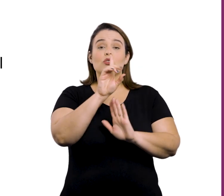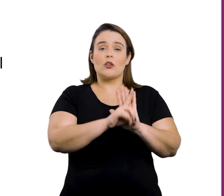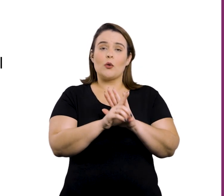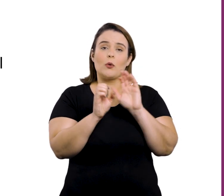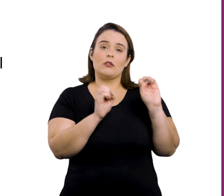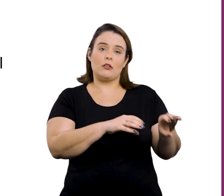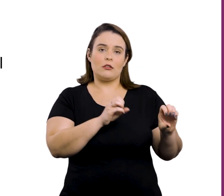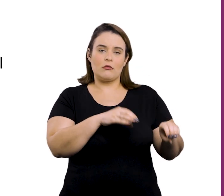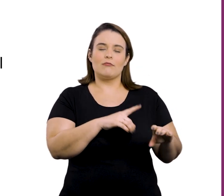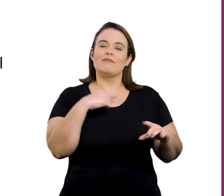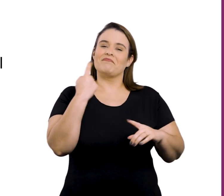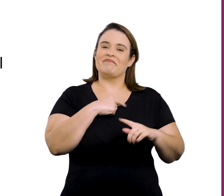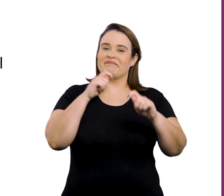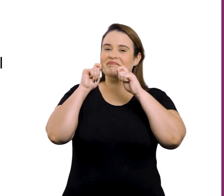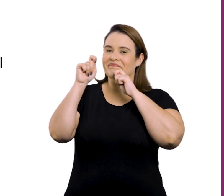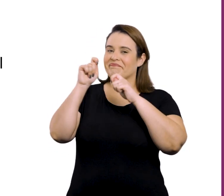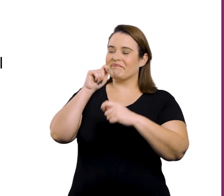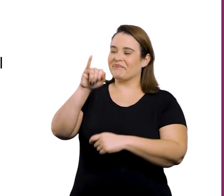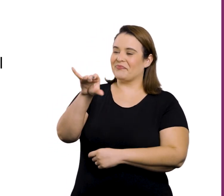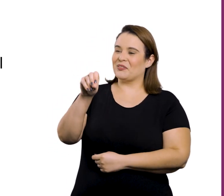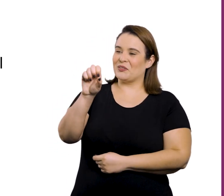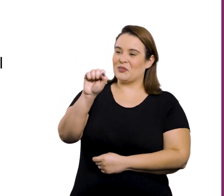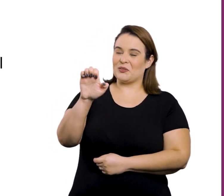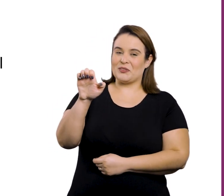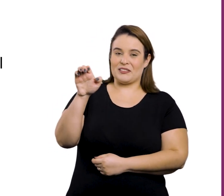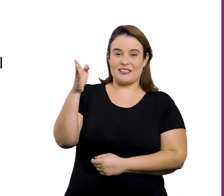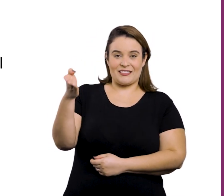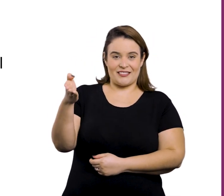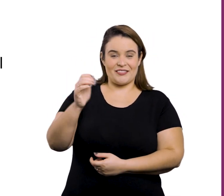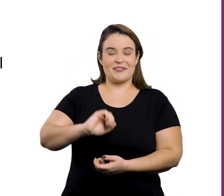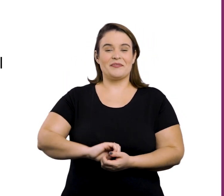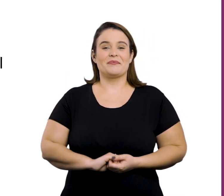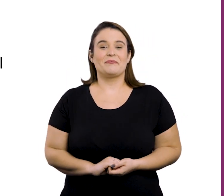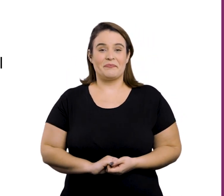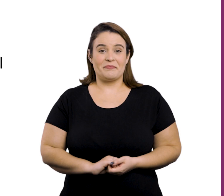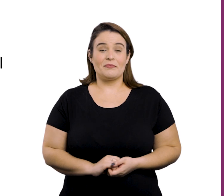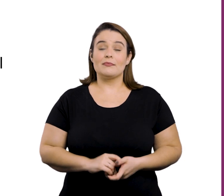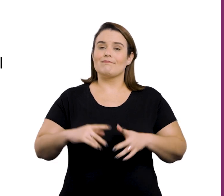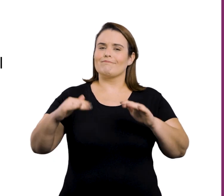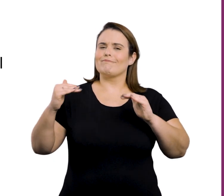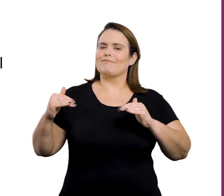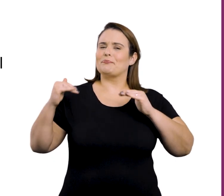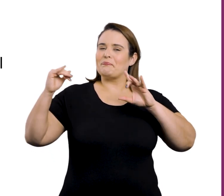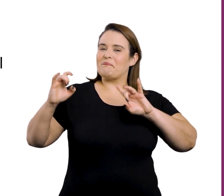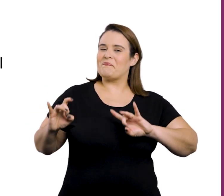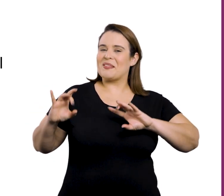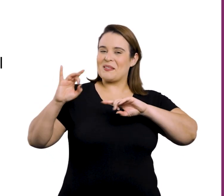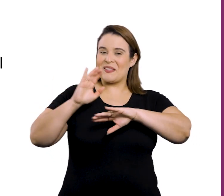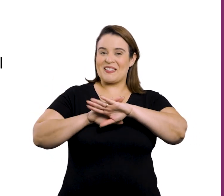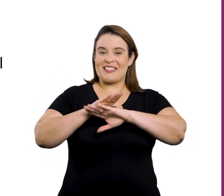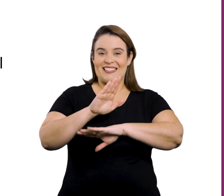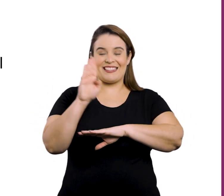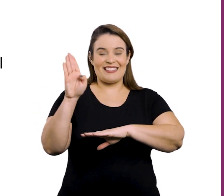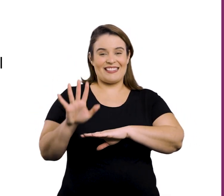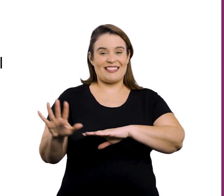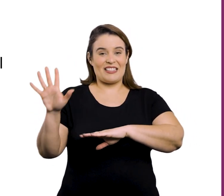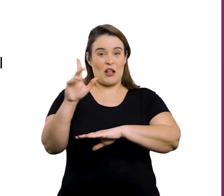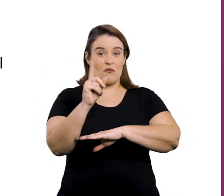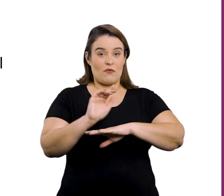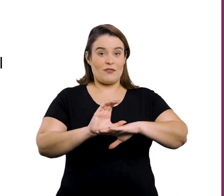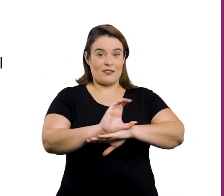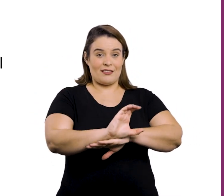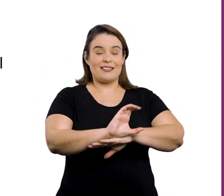financiamento da educação para a proteção do direito à educação, entrevistamos José Marcelino de Rezende Pinto, o